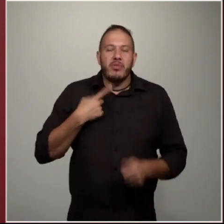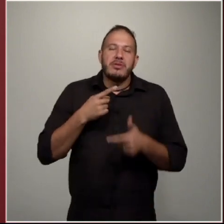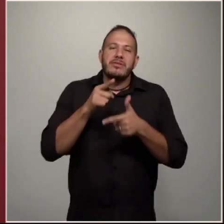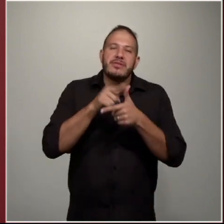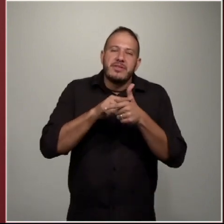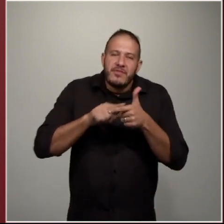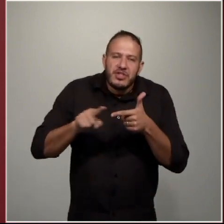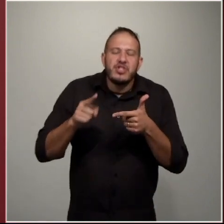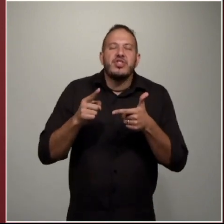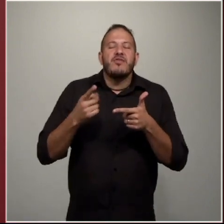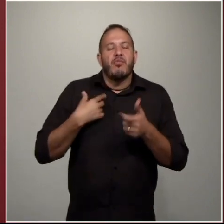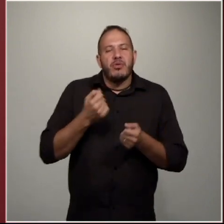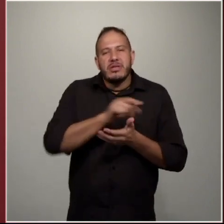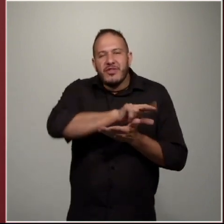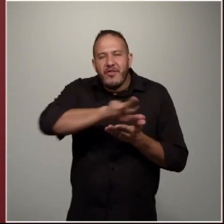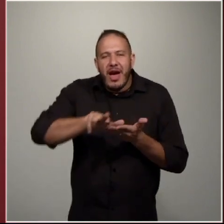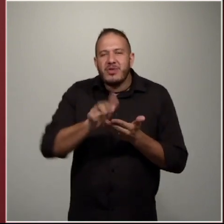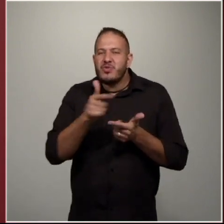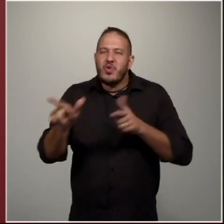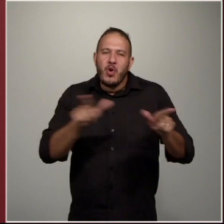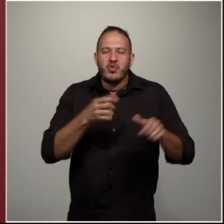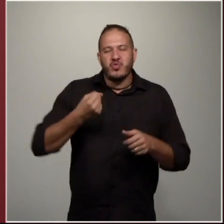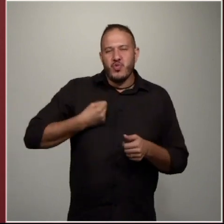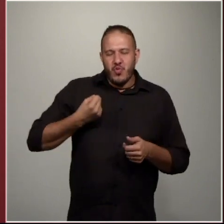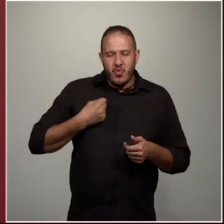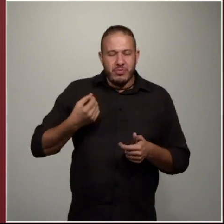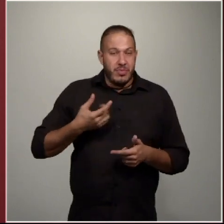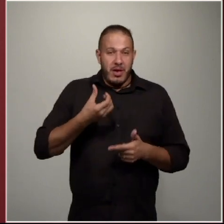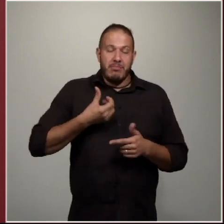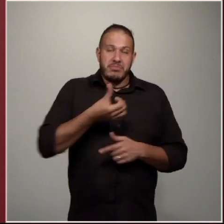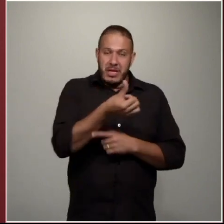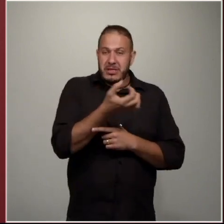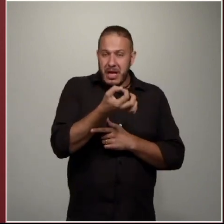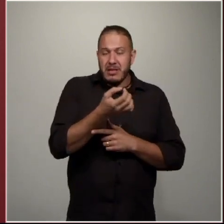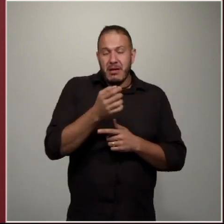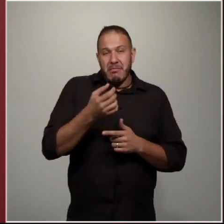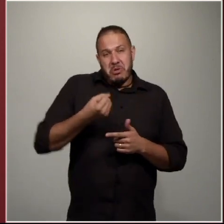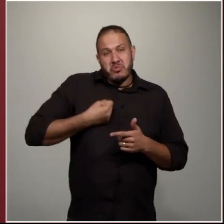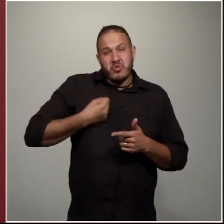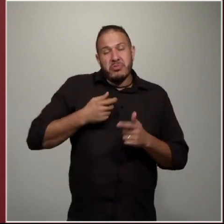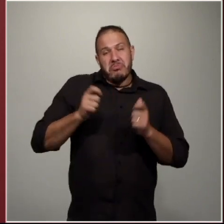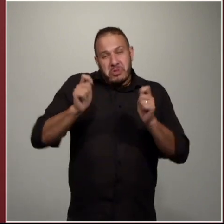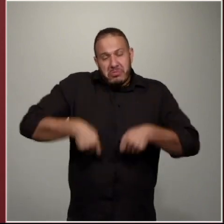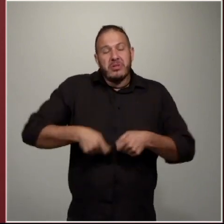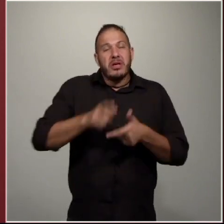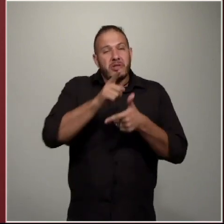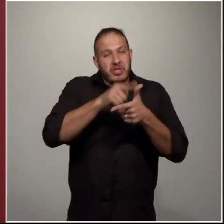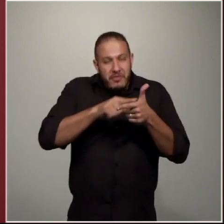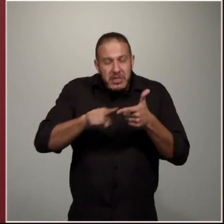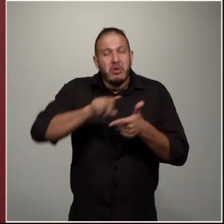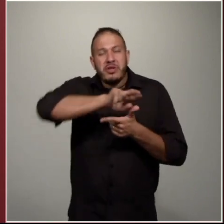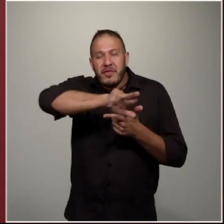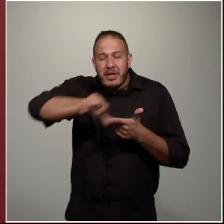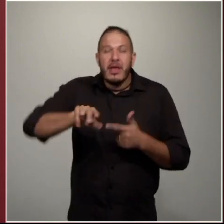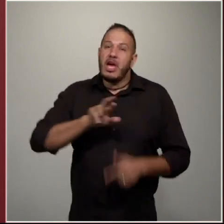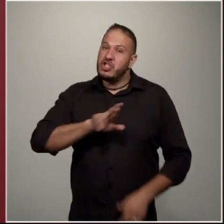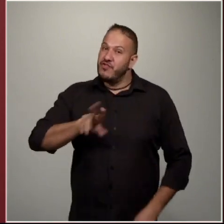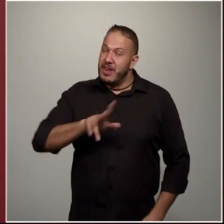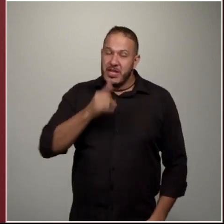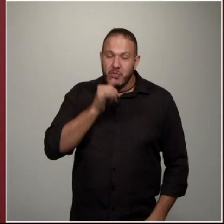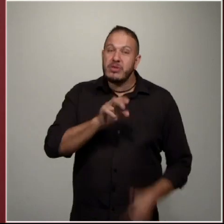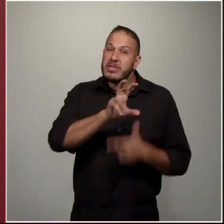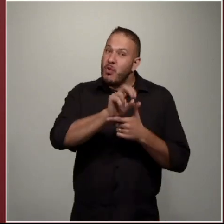divisível por vários outros números no número com várias possibilidades de divisão é difícil de diferente dos 50 que teriam menos